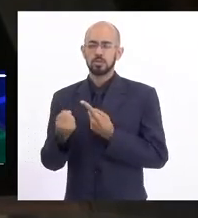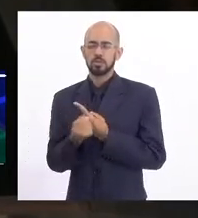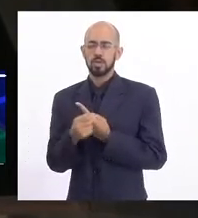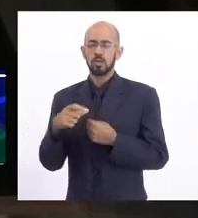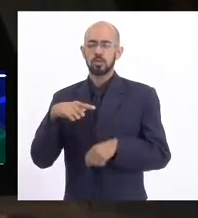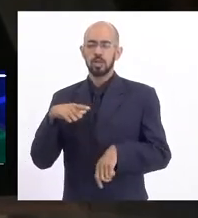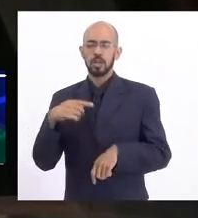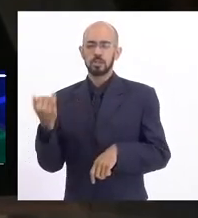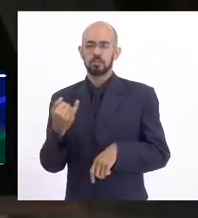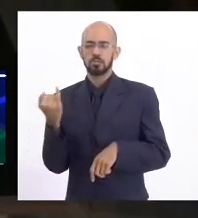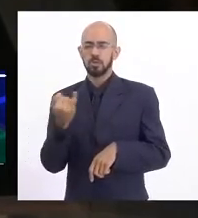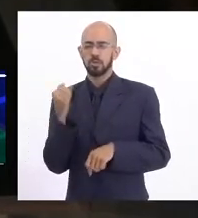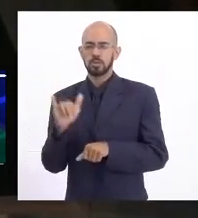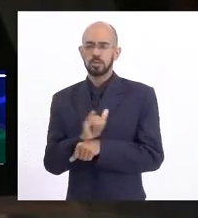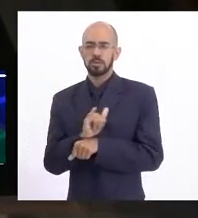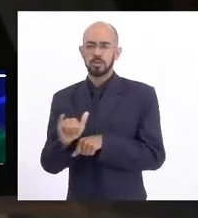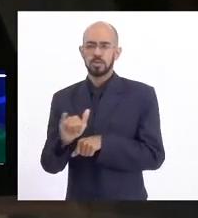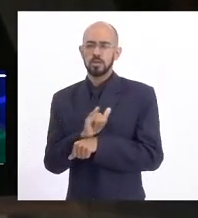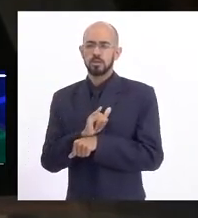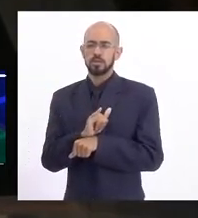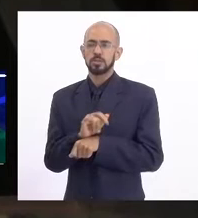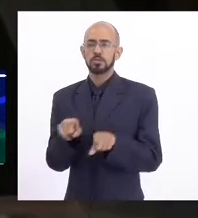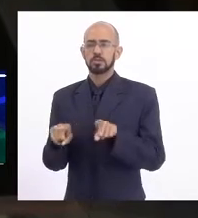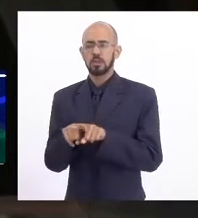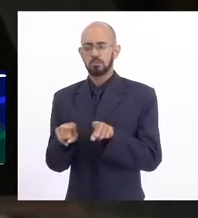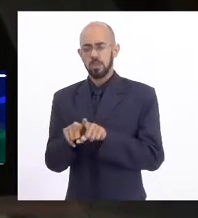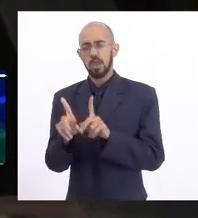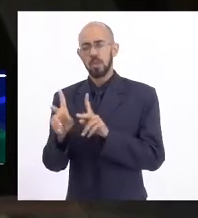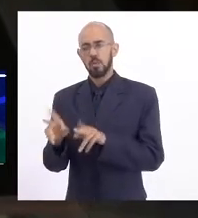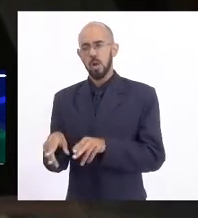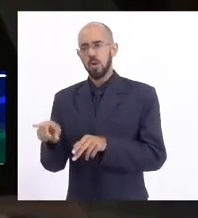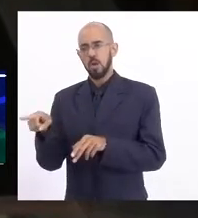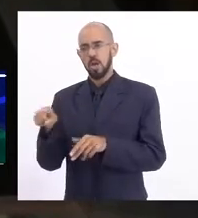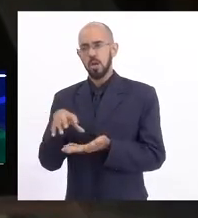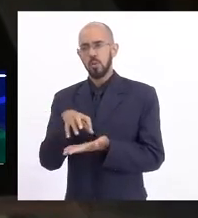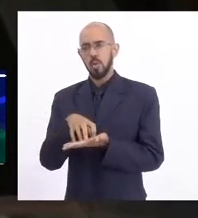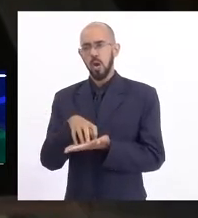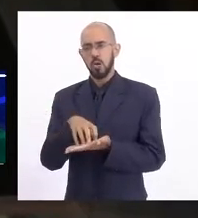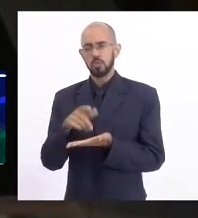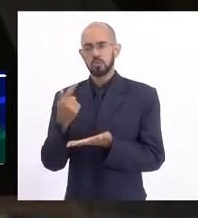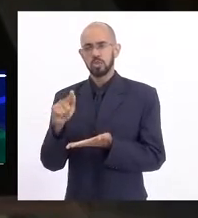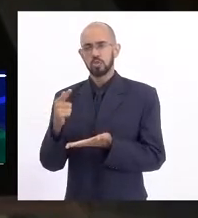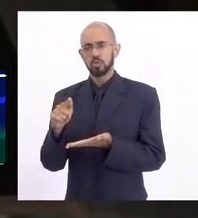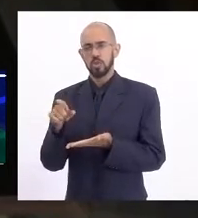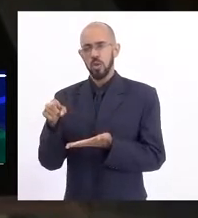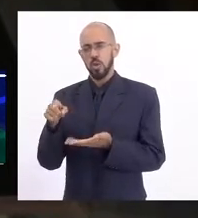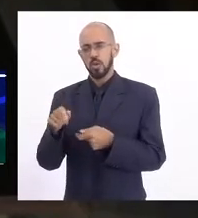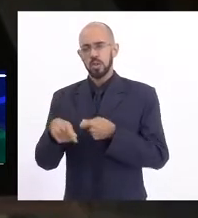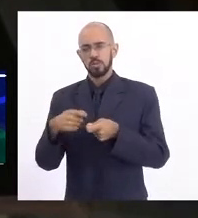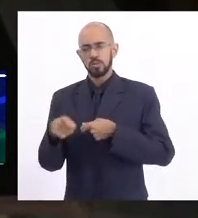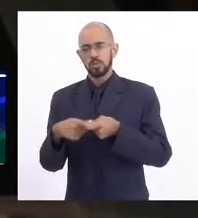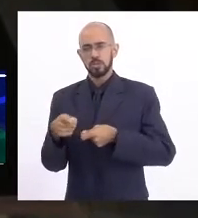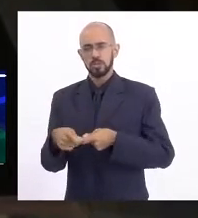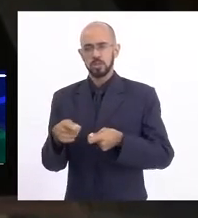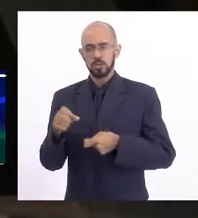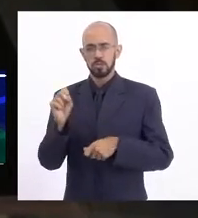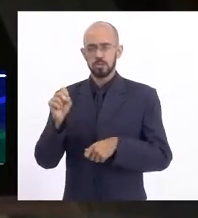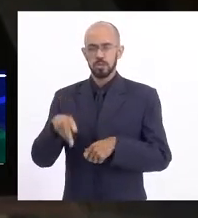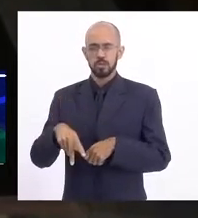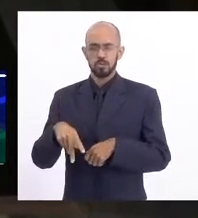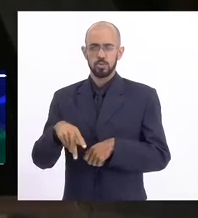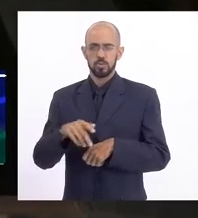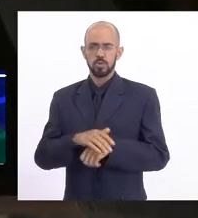estratégica, obviamente tem uma importância igualmente estratégica o órgão gestor, o órgão que administra